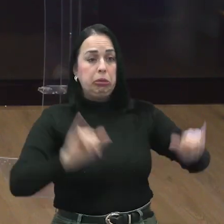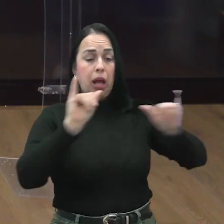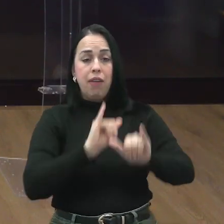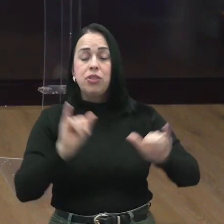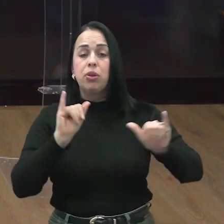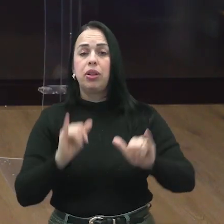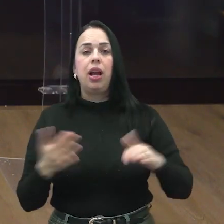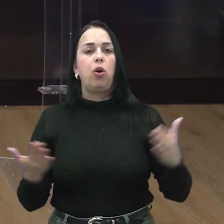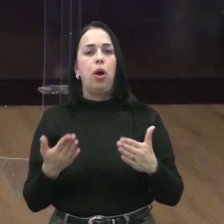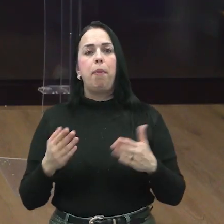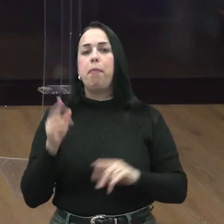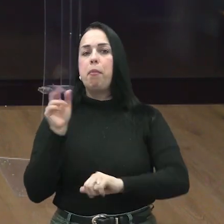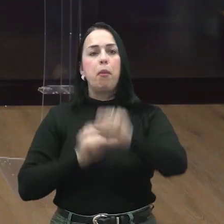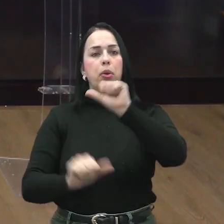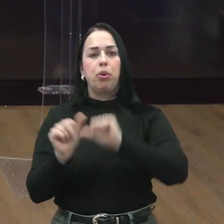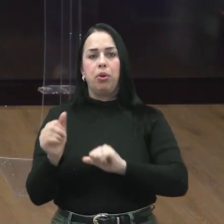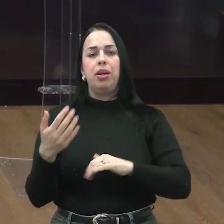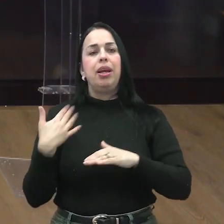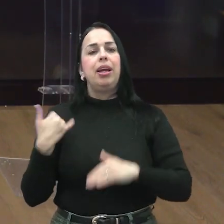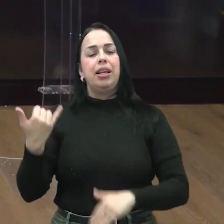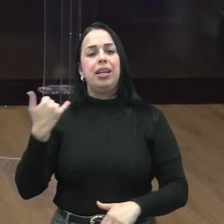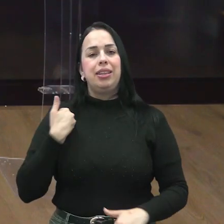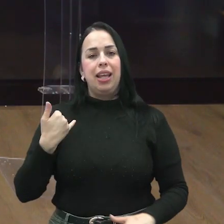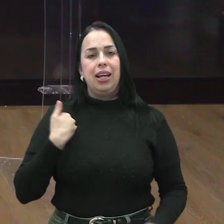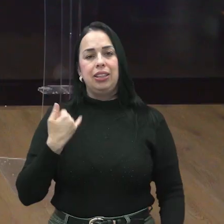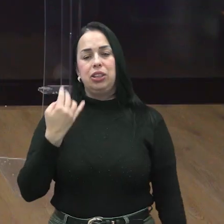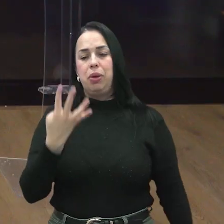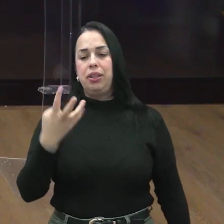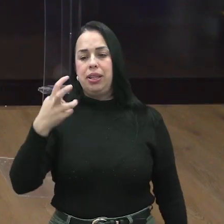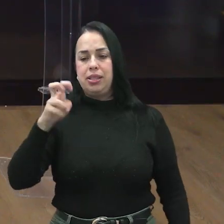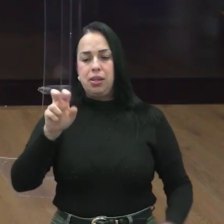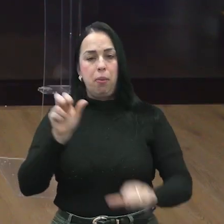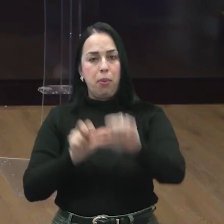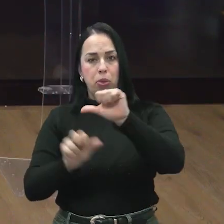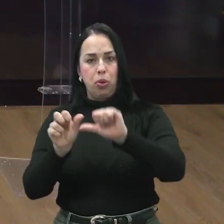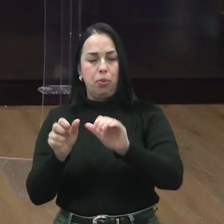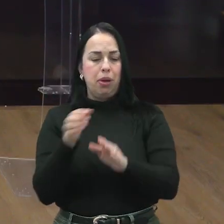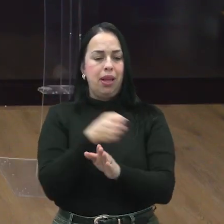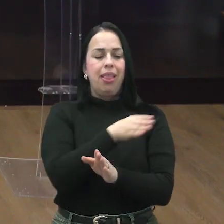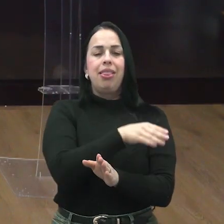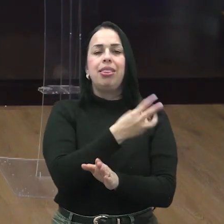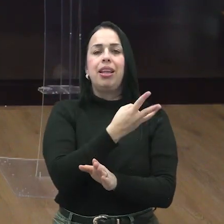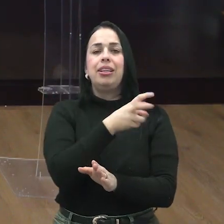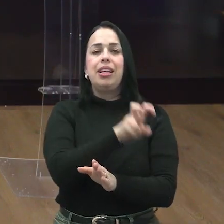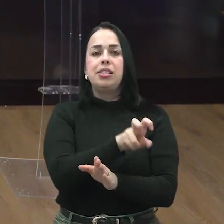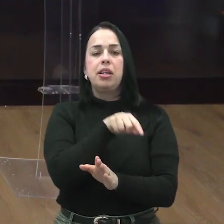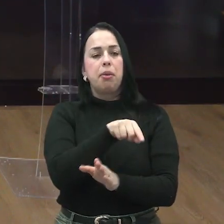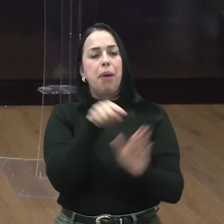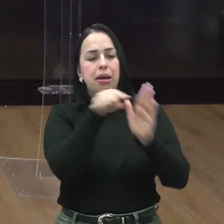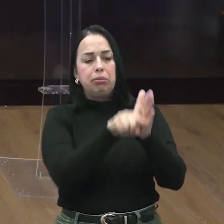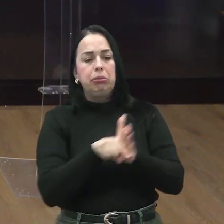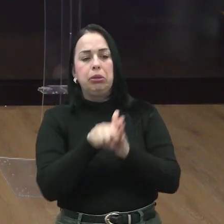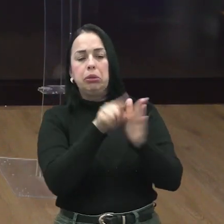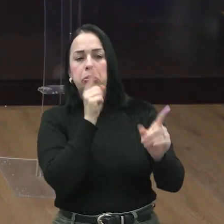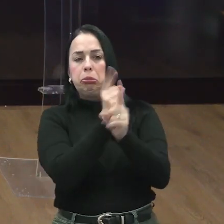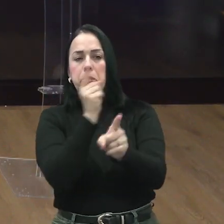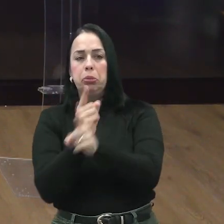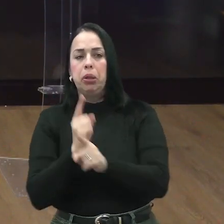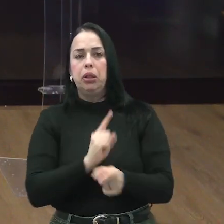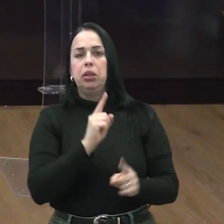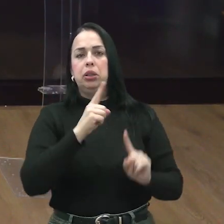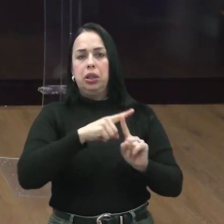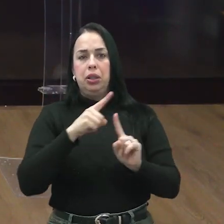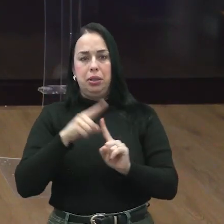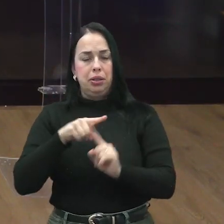Diabetes mudou de 45 para 35 anos a idade inicial para rastrear o diabetes tipo 2 em